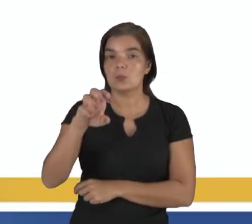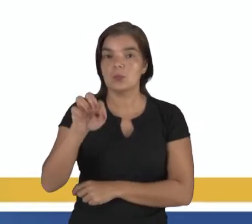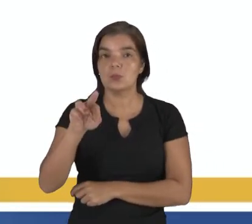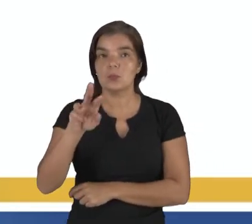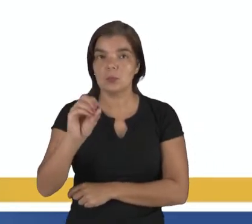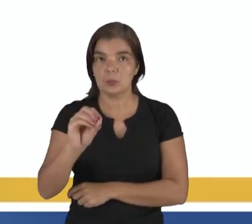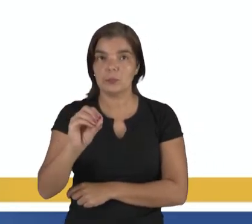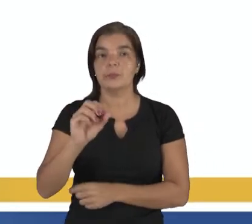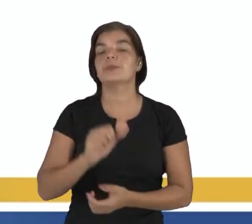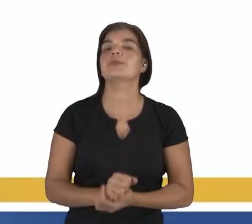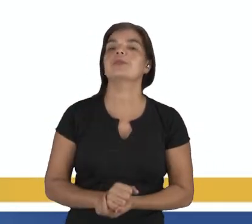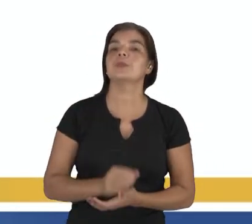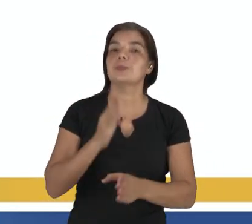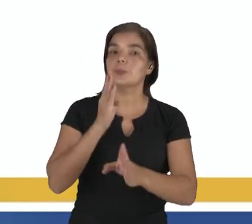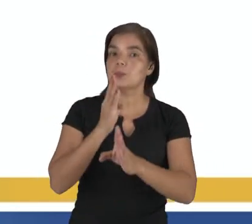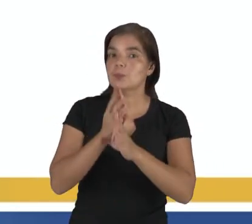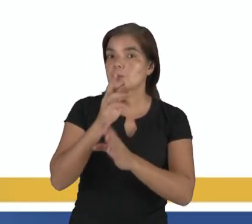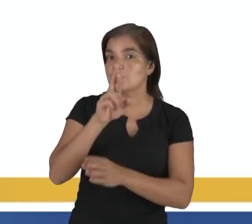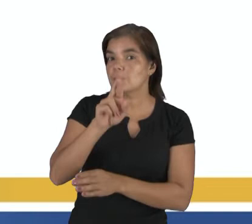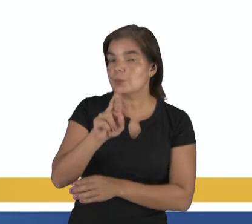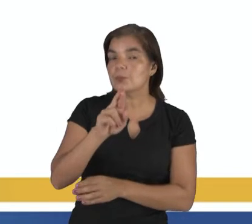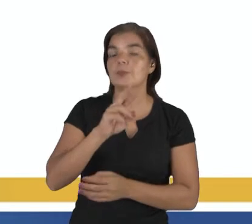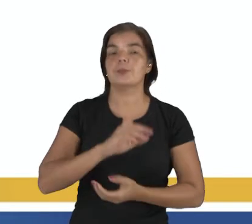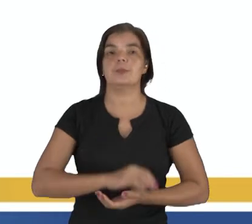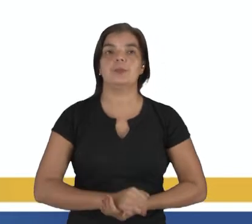em função do raio.